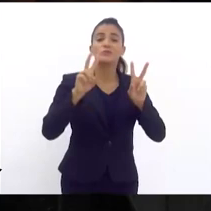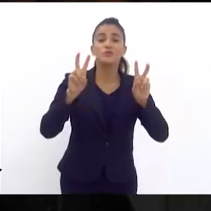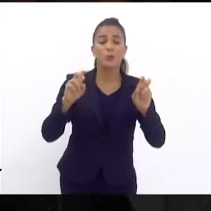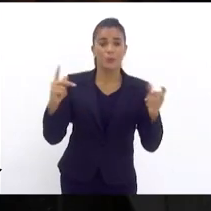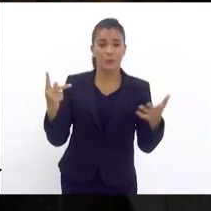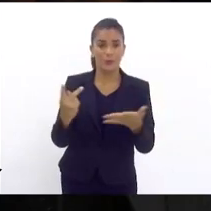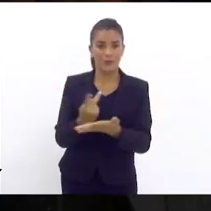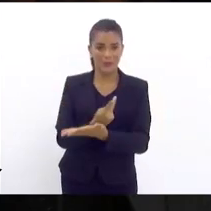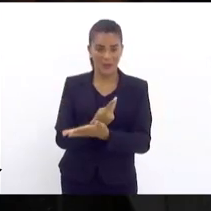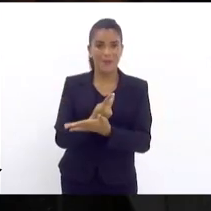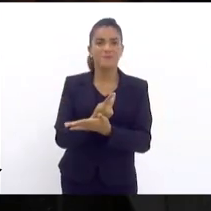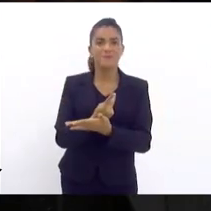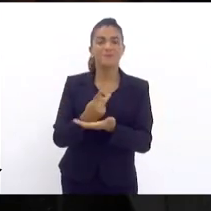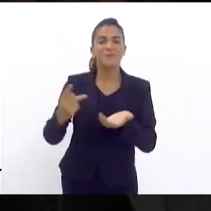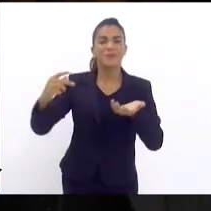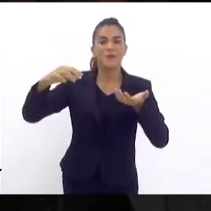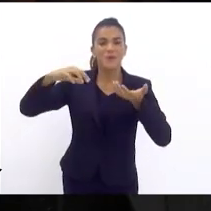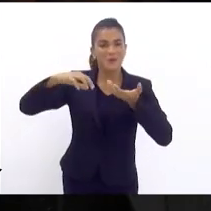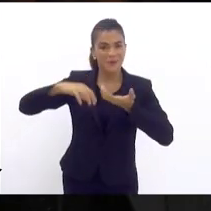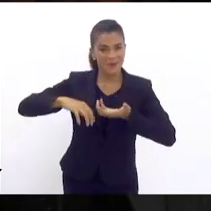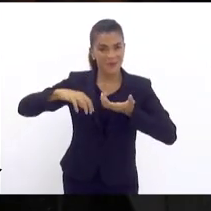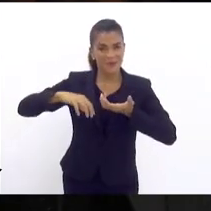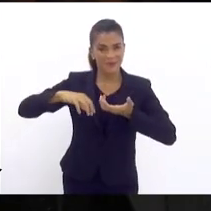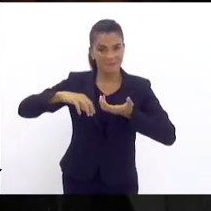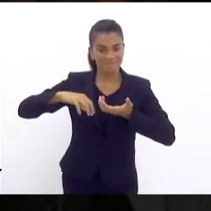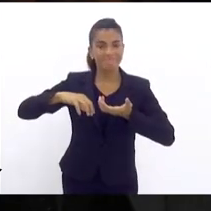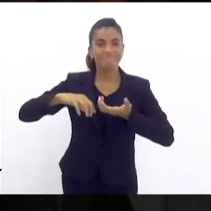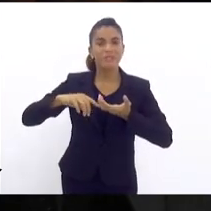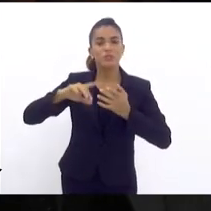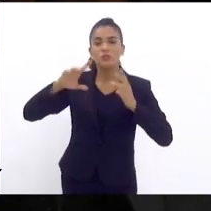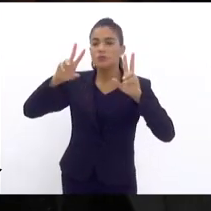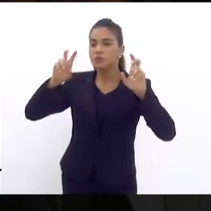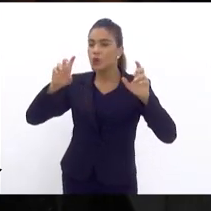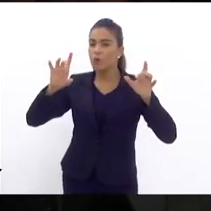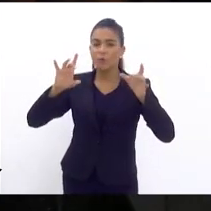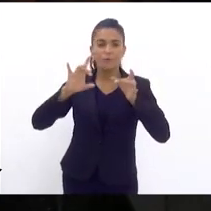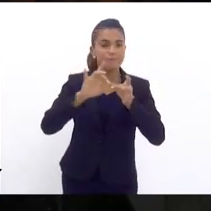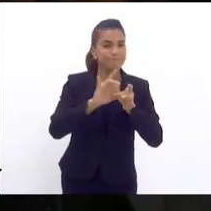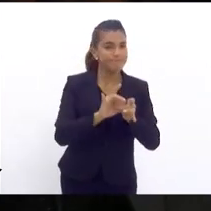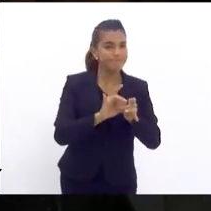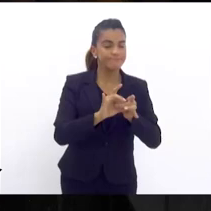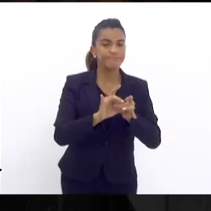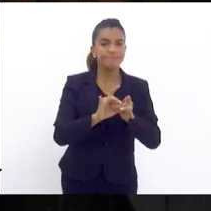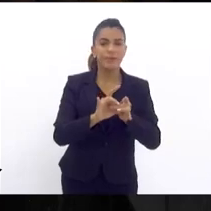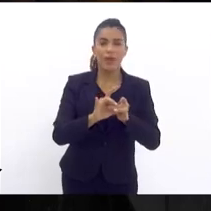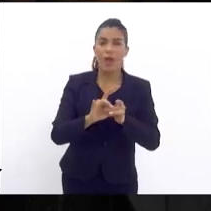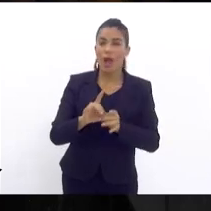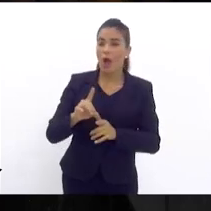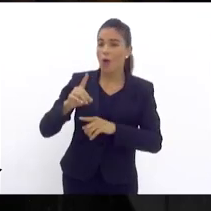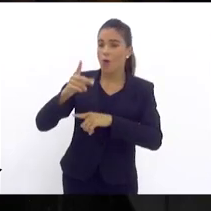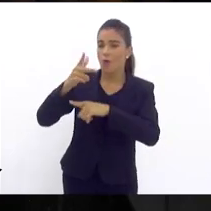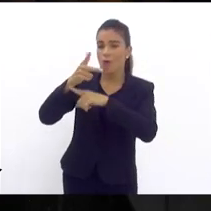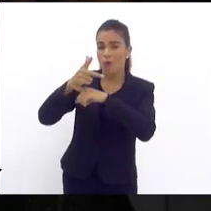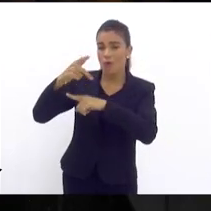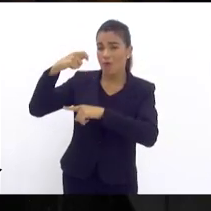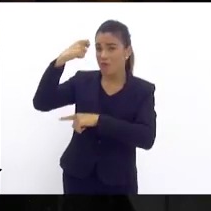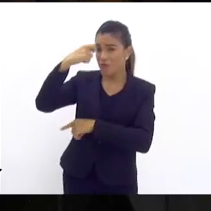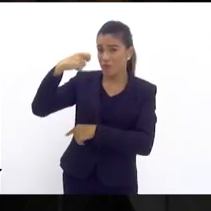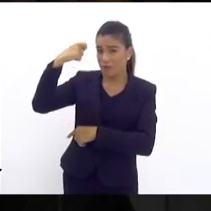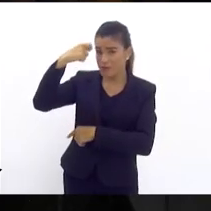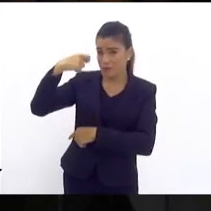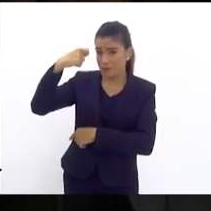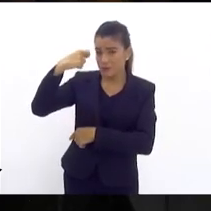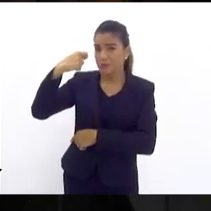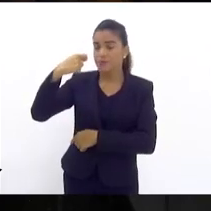no Congresso Nacional em relação a um vídeo que apareceu